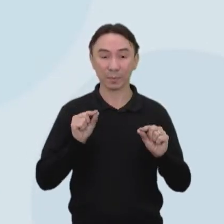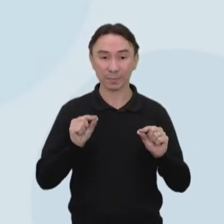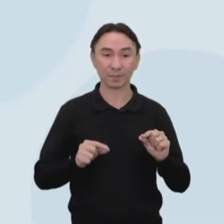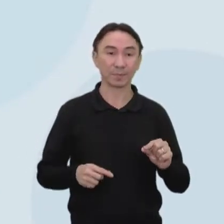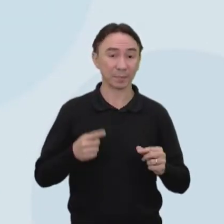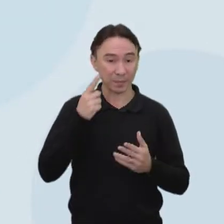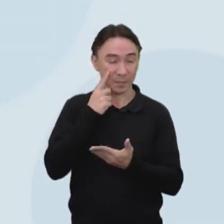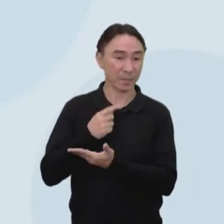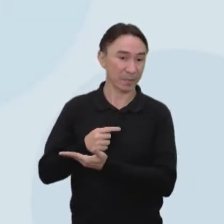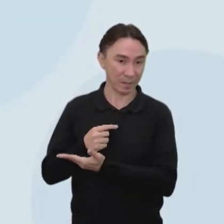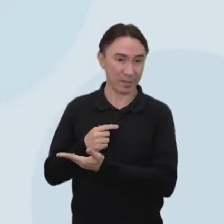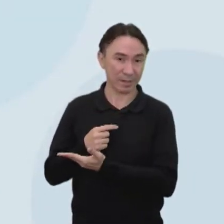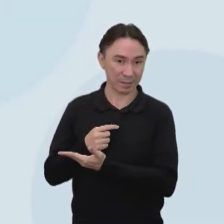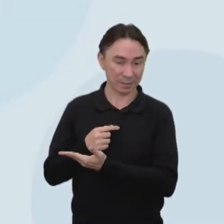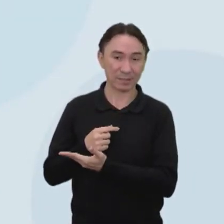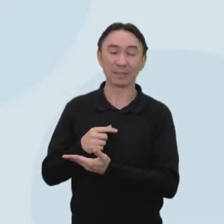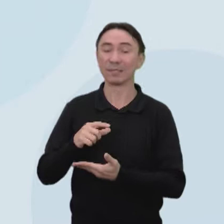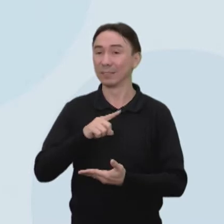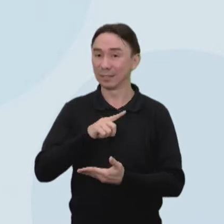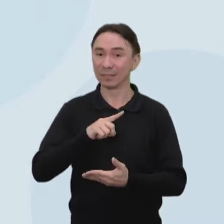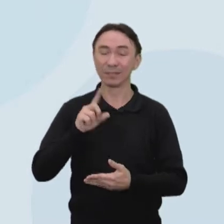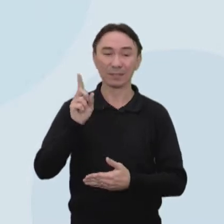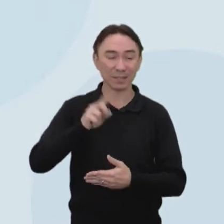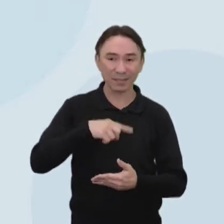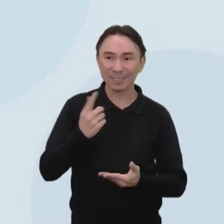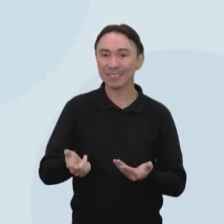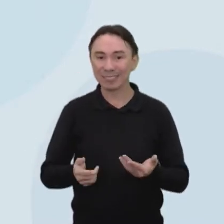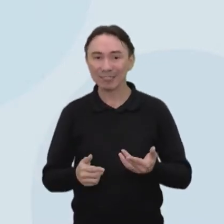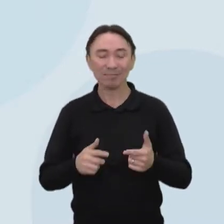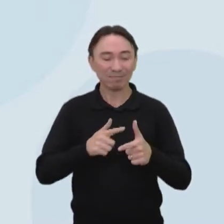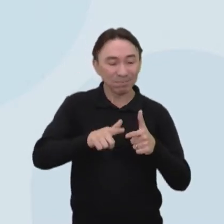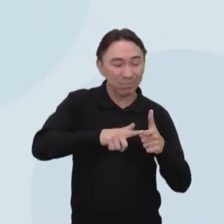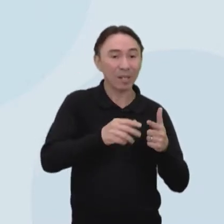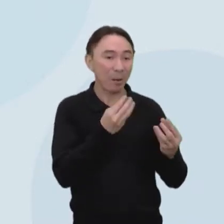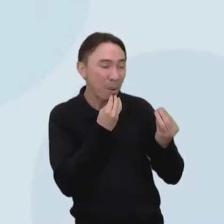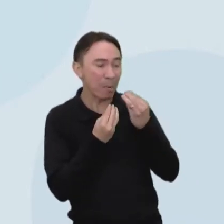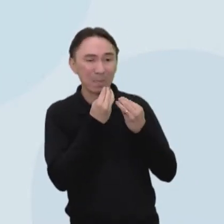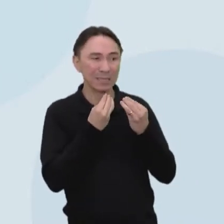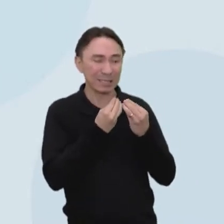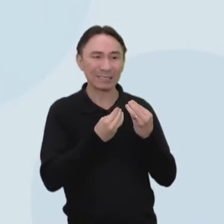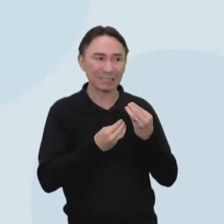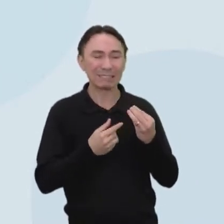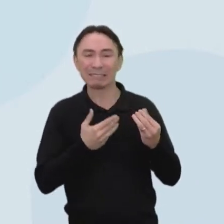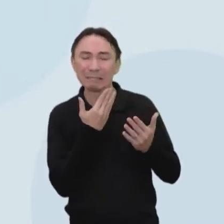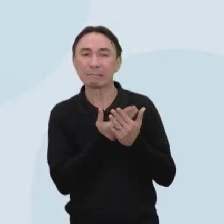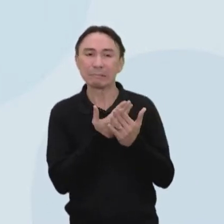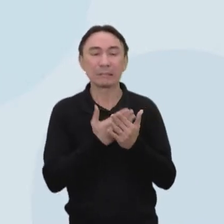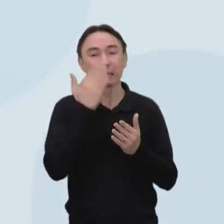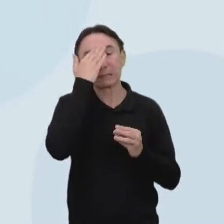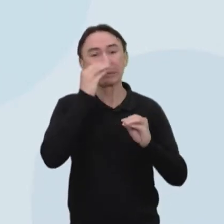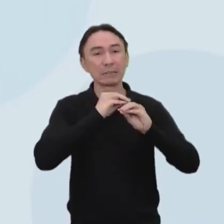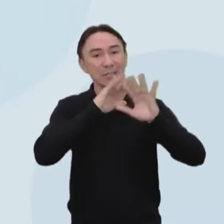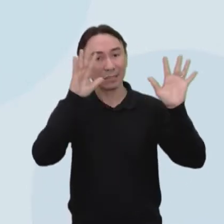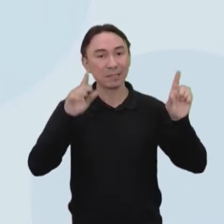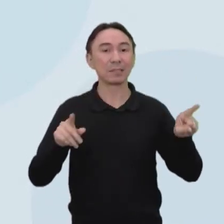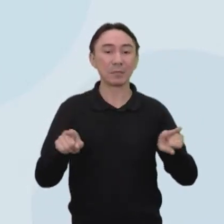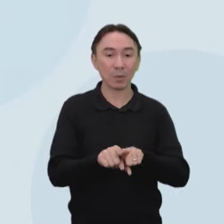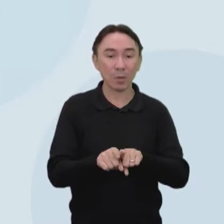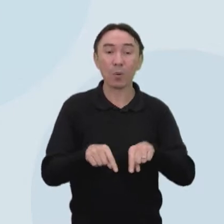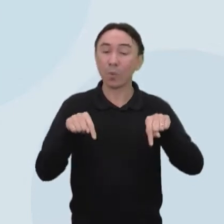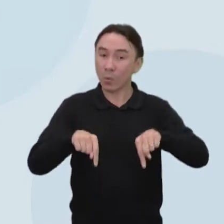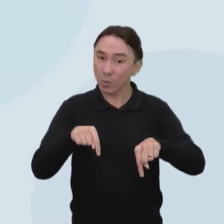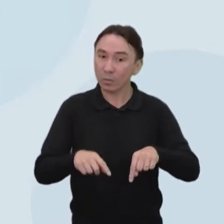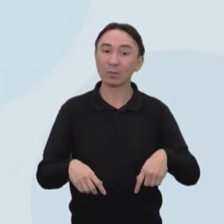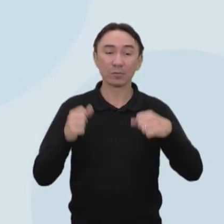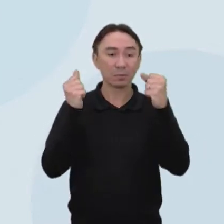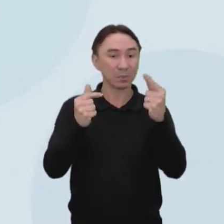aspectos gerais dos transtornos alimentares e vamos focar hoje na bulimia, né, que a gente chama também de bulimia nervosa. Entre os